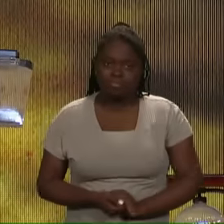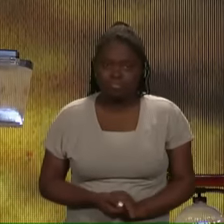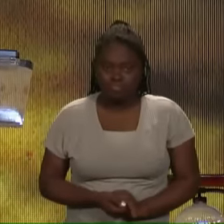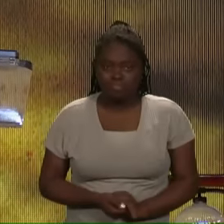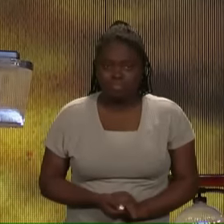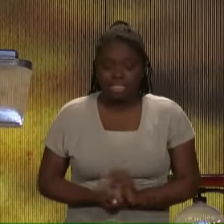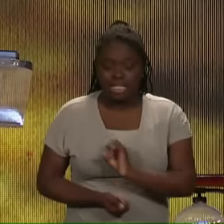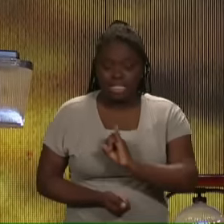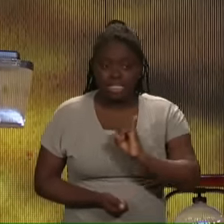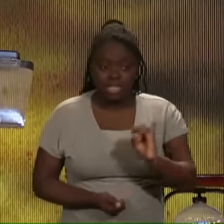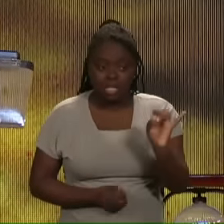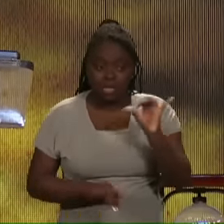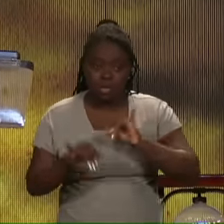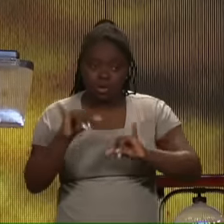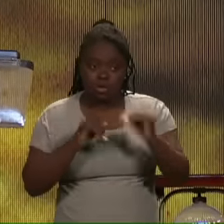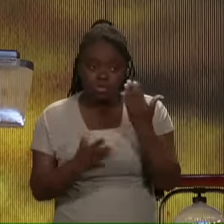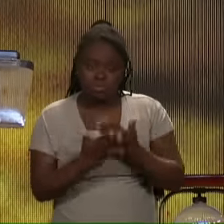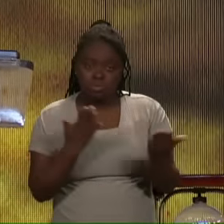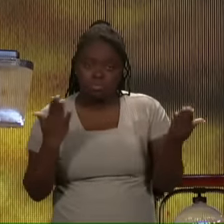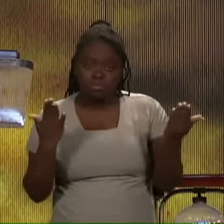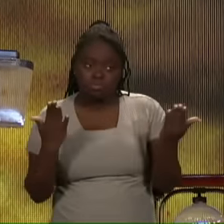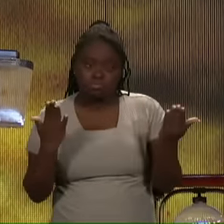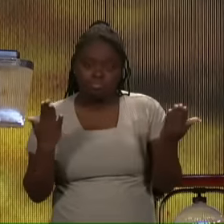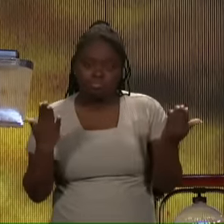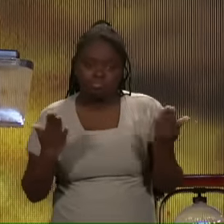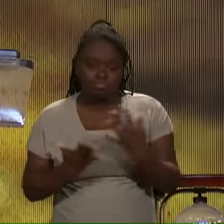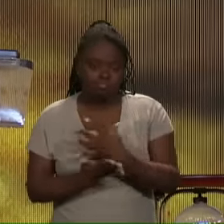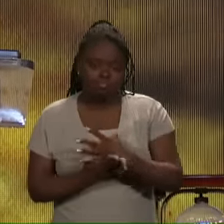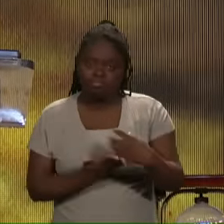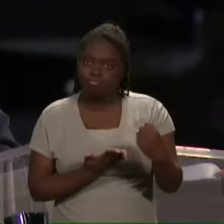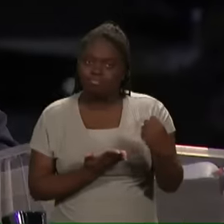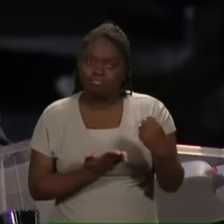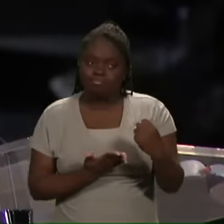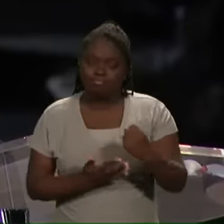Se você perde, perdeu.